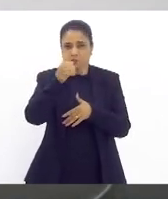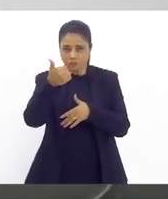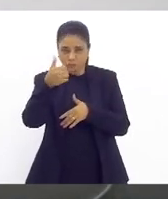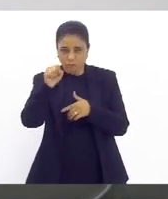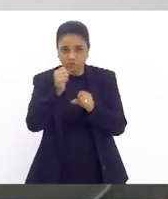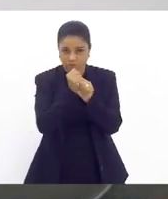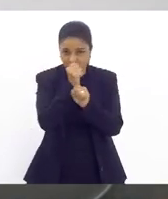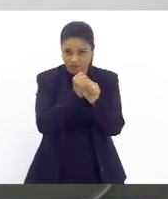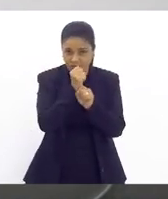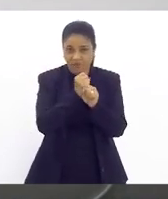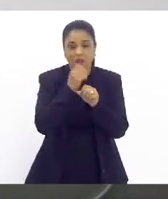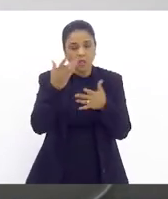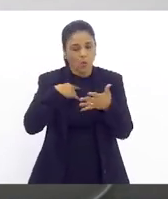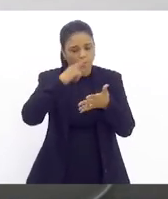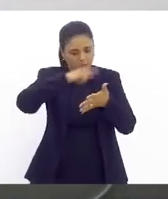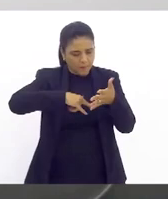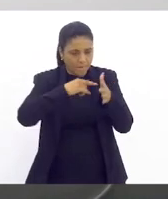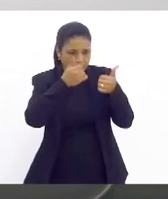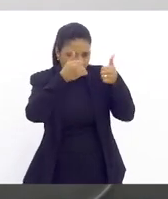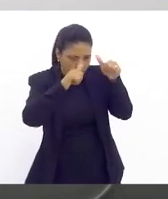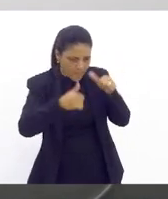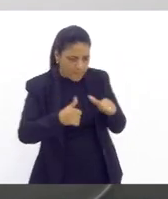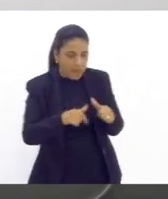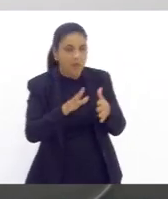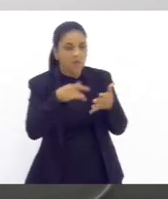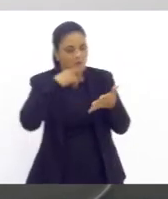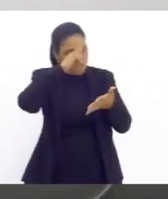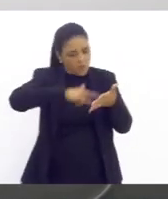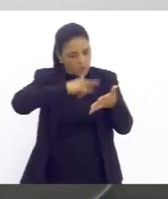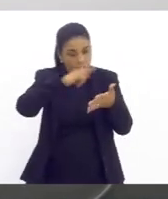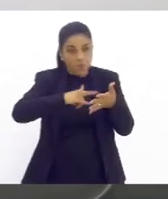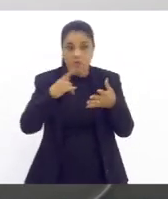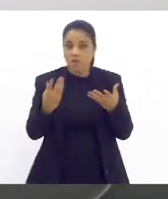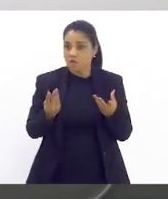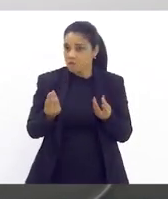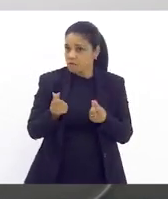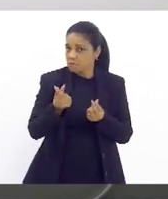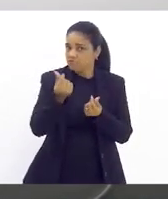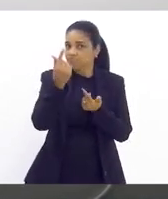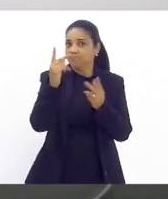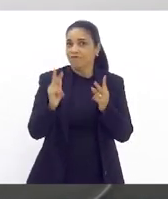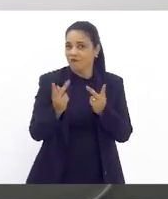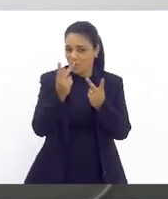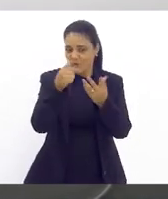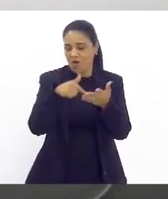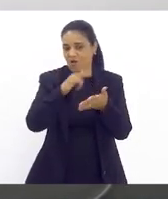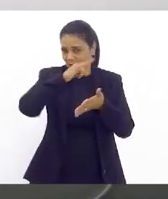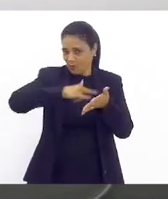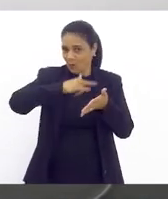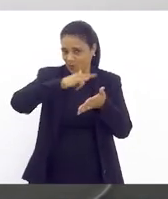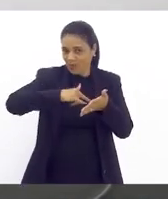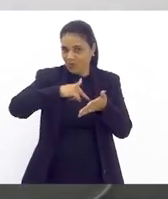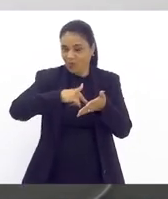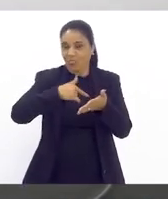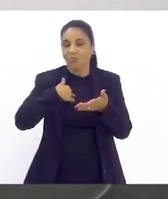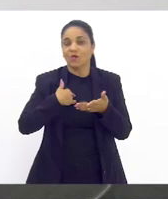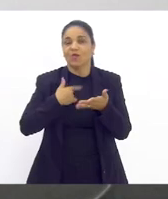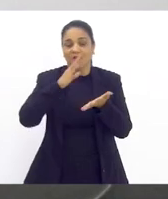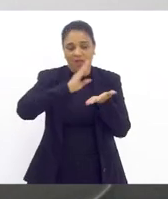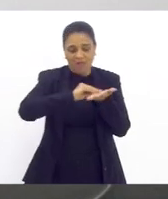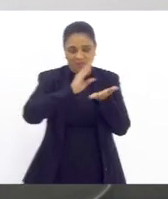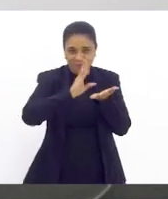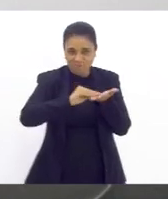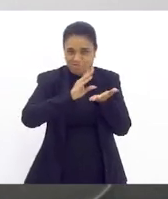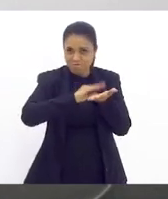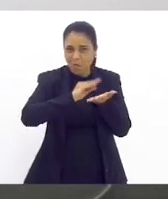muito documento hoje pela manhã para vir aqui o documento do documento riquíssimo é como foi colocado aqui né as pautas estão super